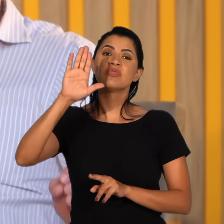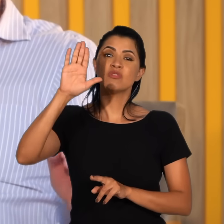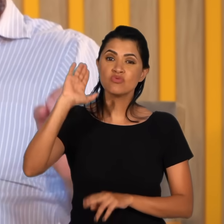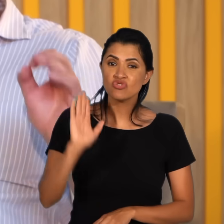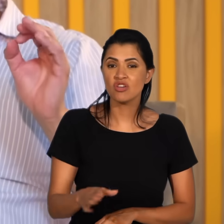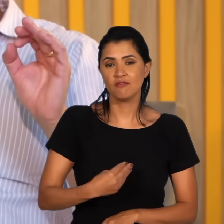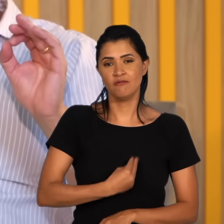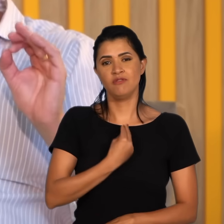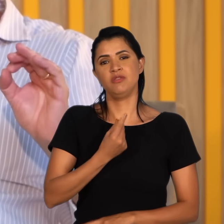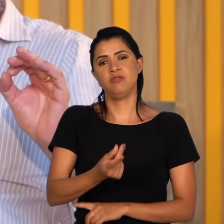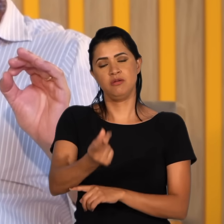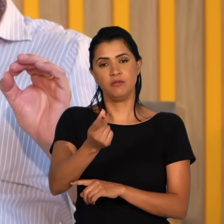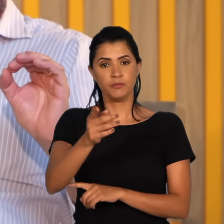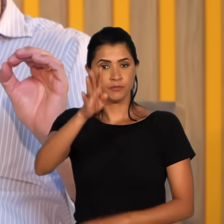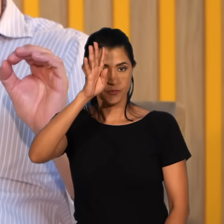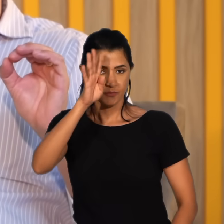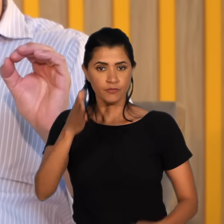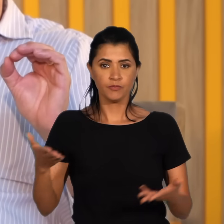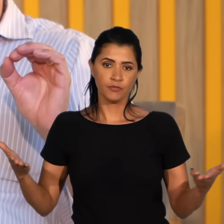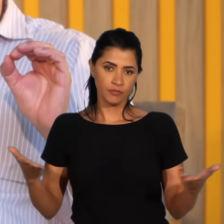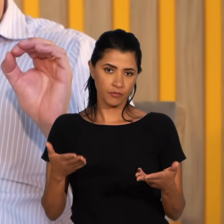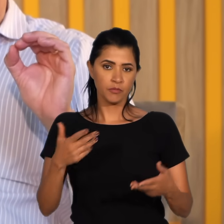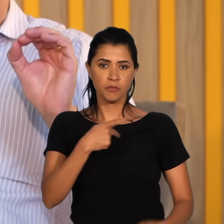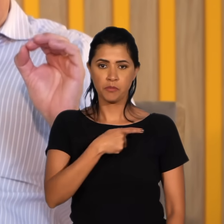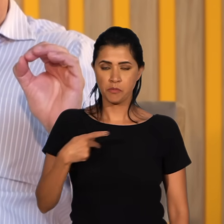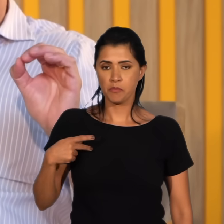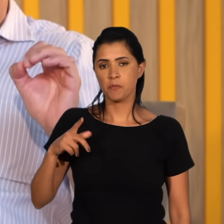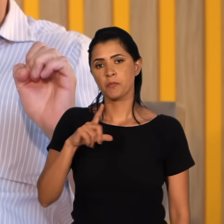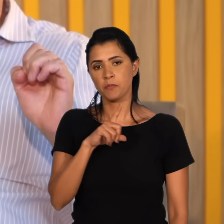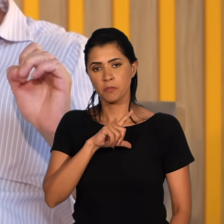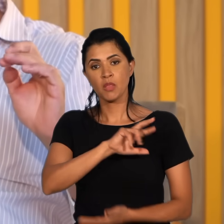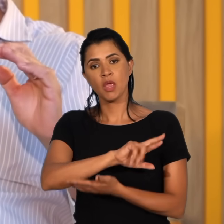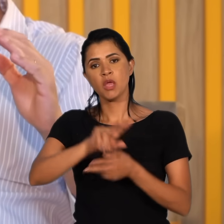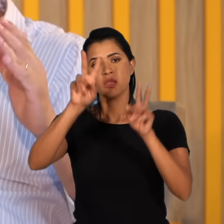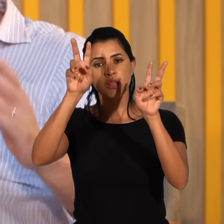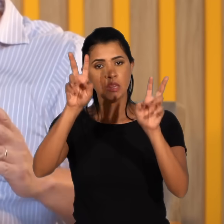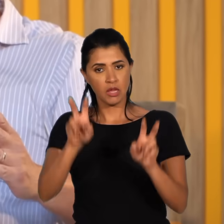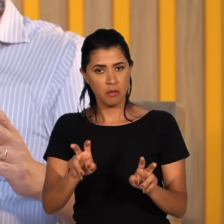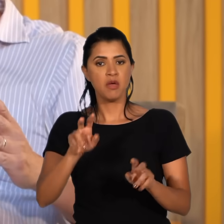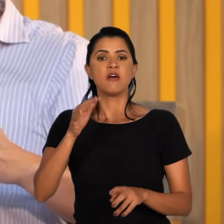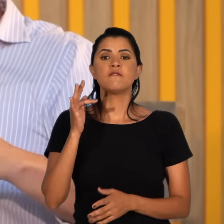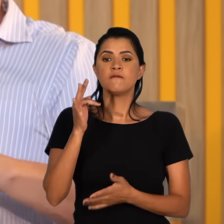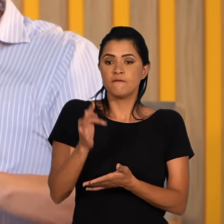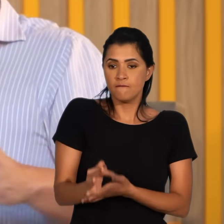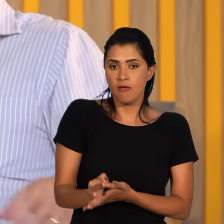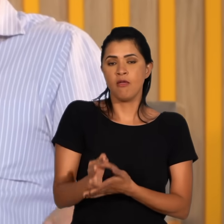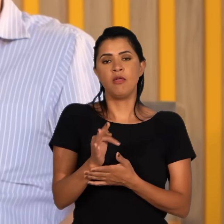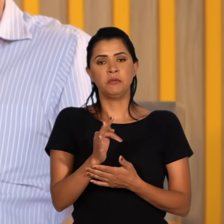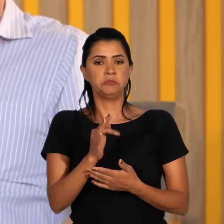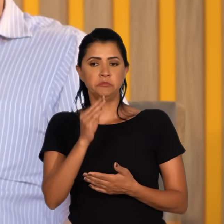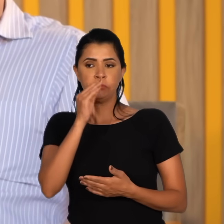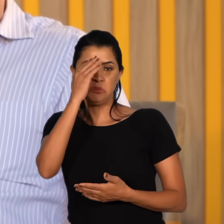vida eterna Chegamos na quarta-feira agora eh pastor nós temos aqui temas recorrentes que é fé e